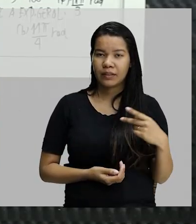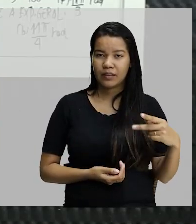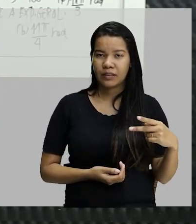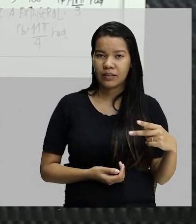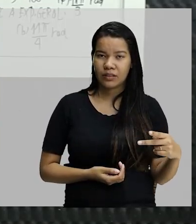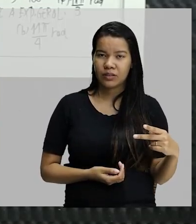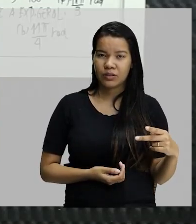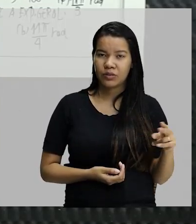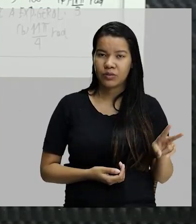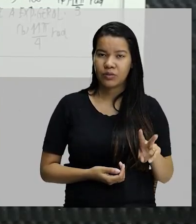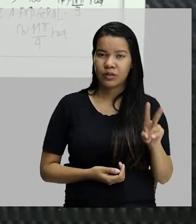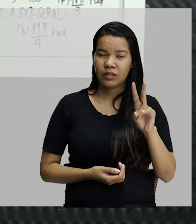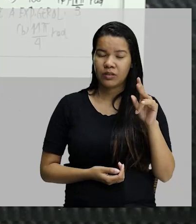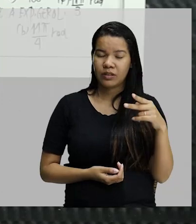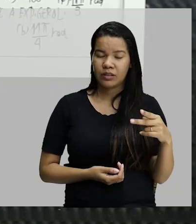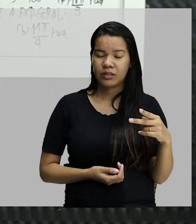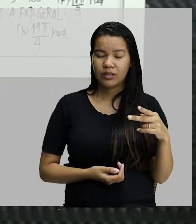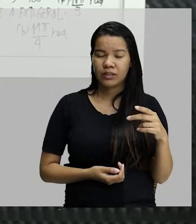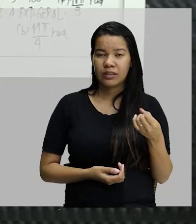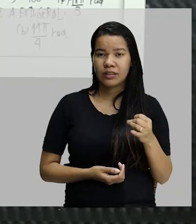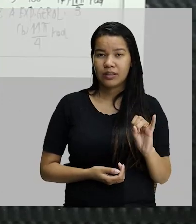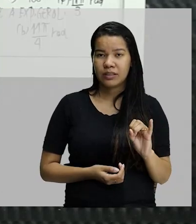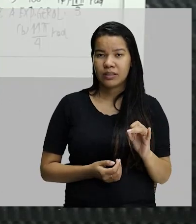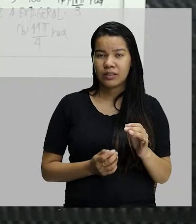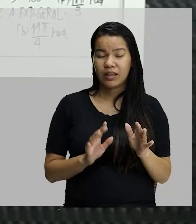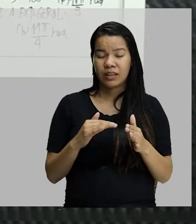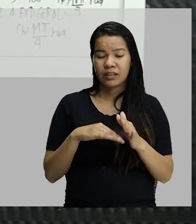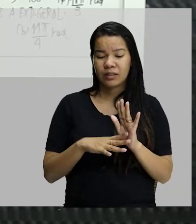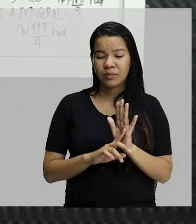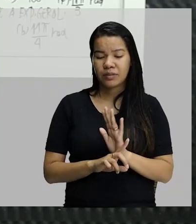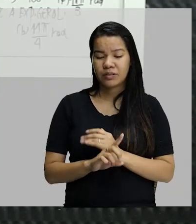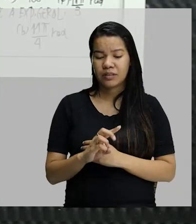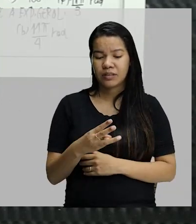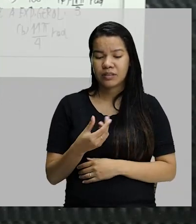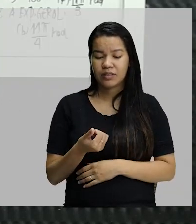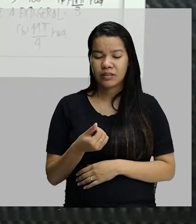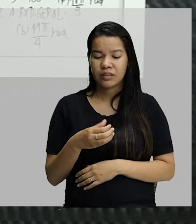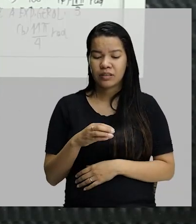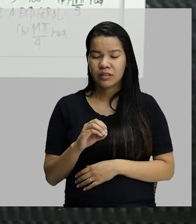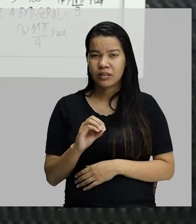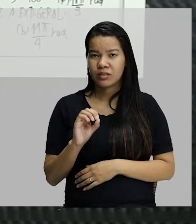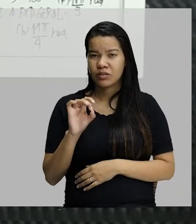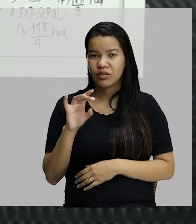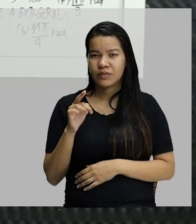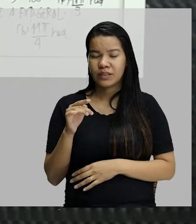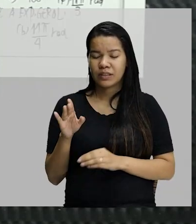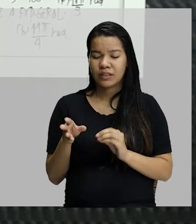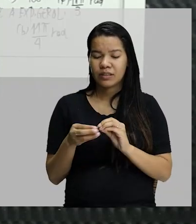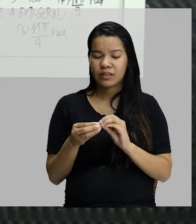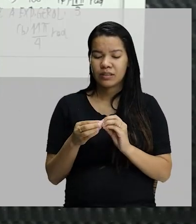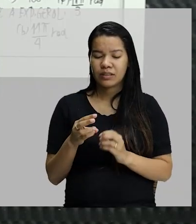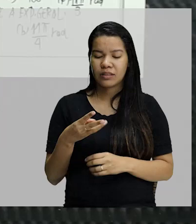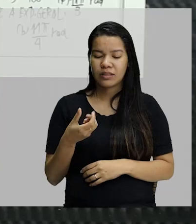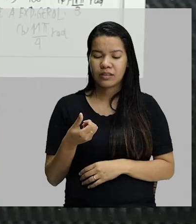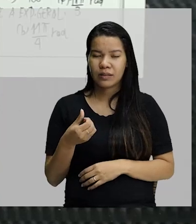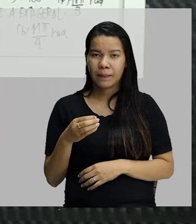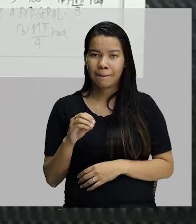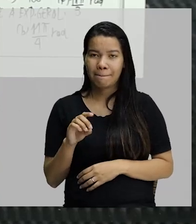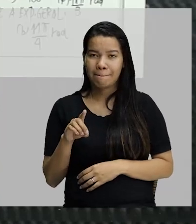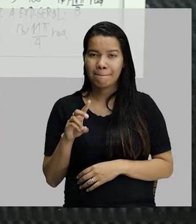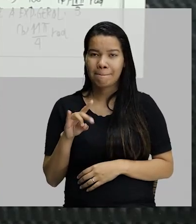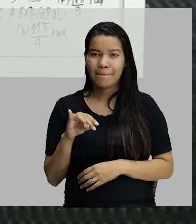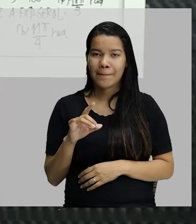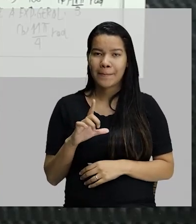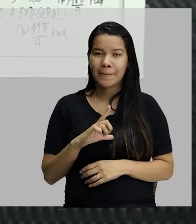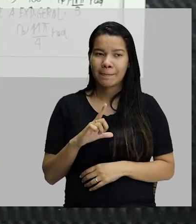negativo, valor negativo, certo? Se for até menos 360, basta você acrescentar 360. Você vai ter